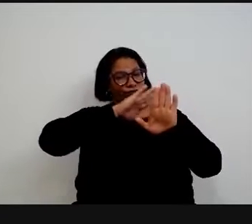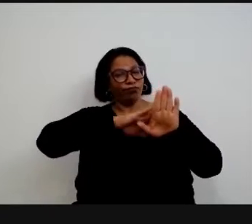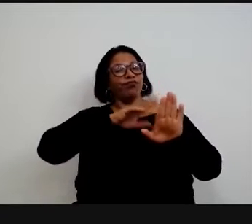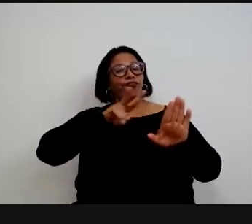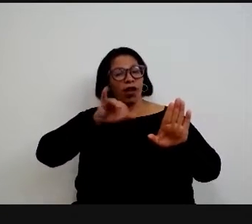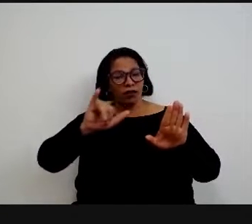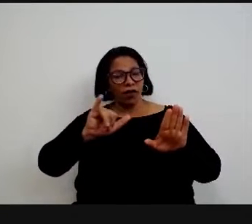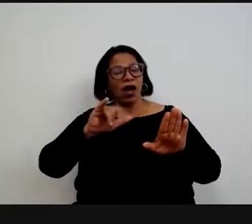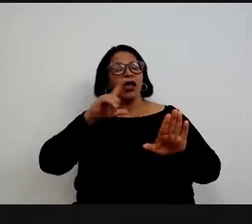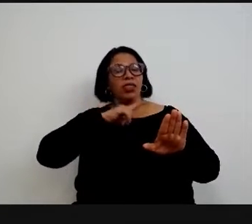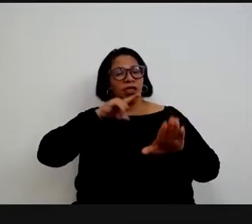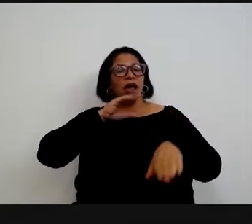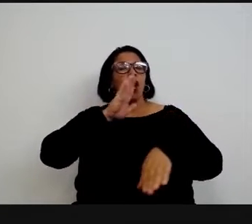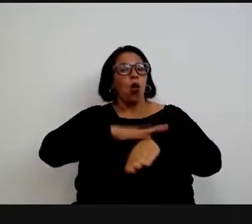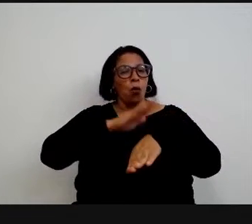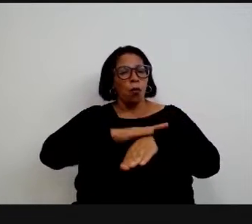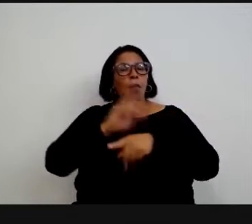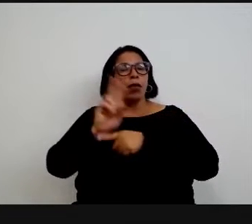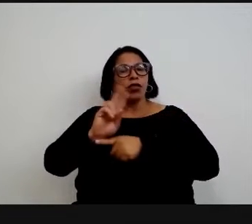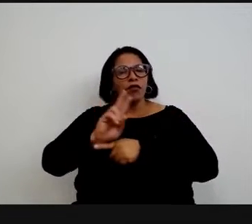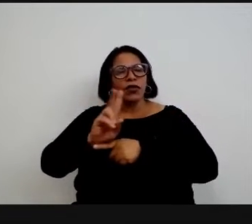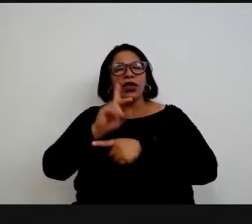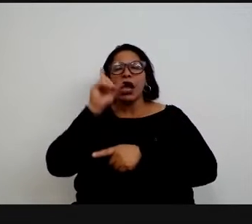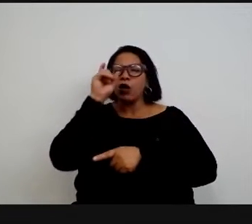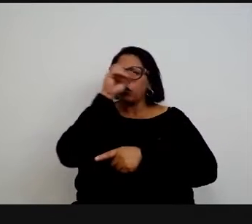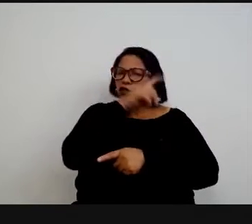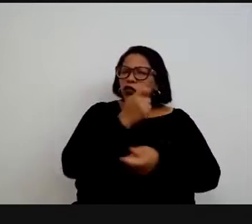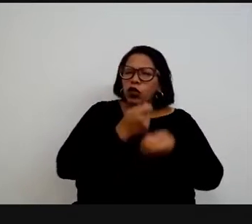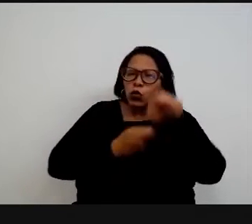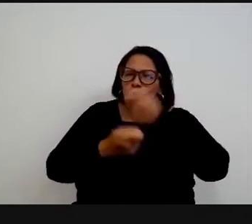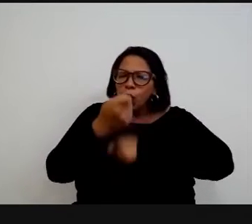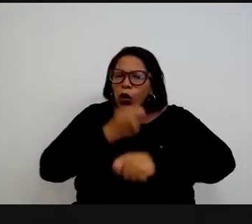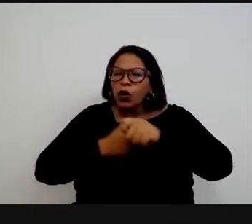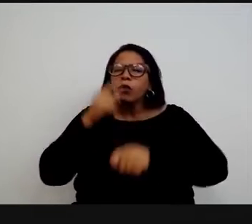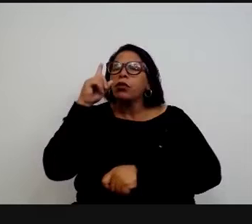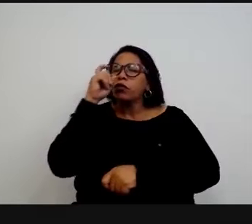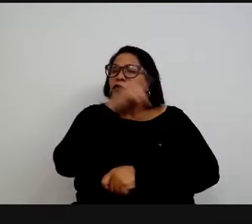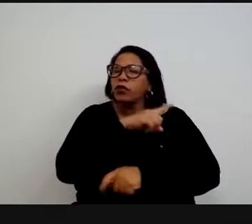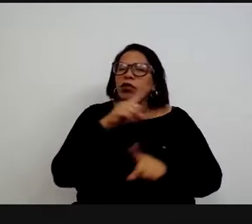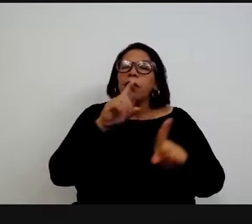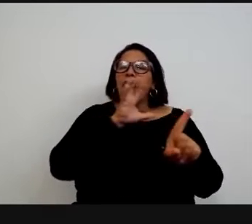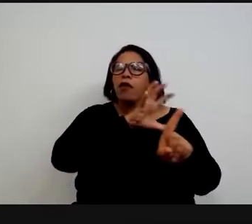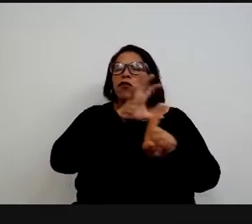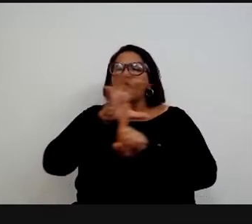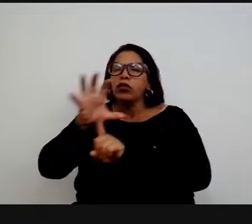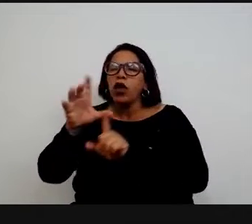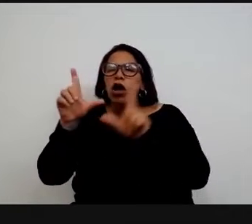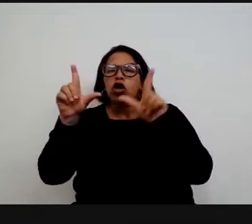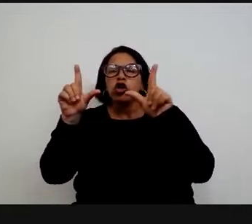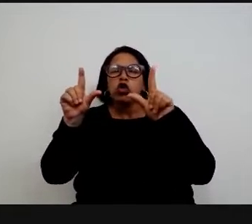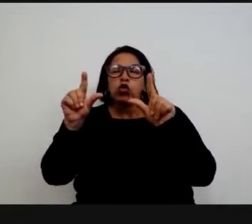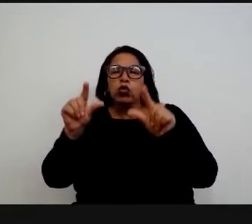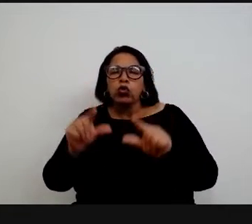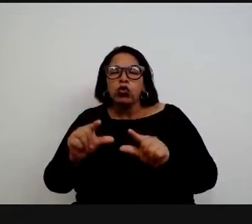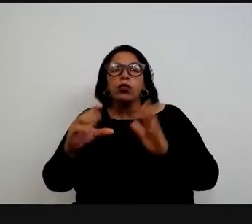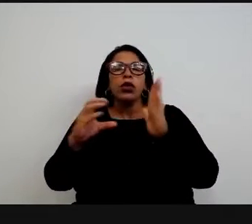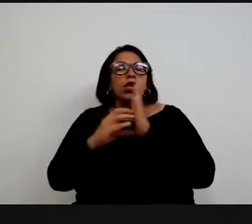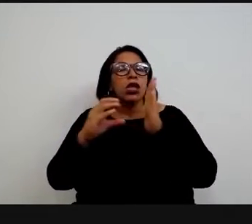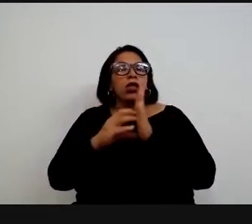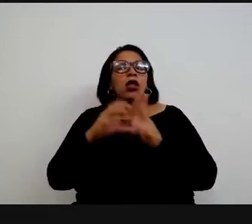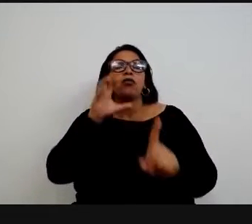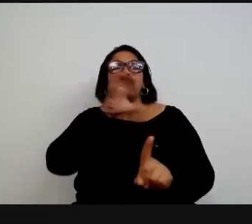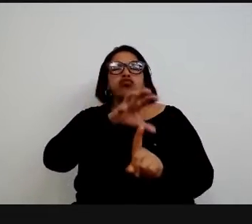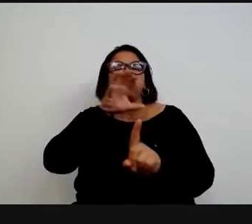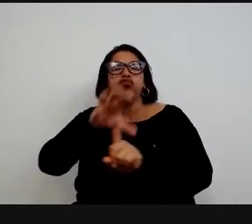de fato, passar por um momento fiscal delicado, econômico delicado, e a pressão por redução da máquina pública é muito